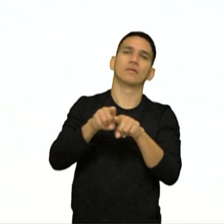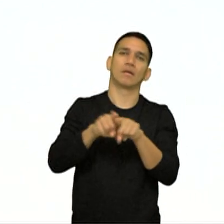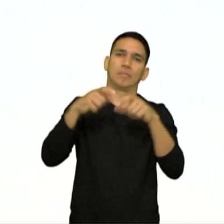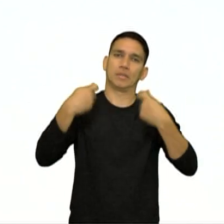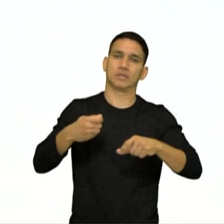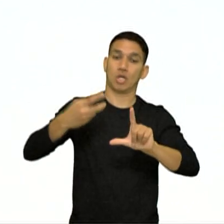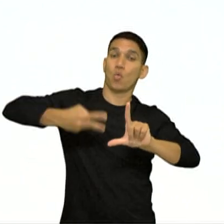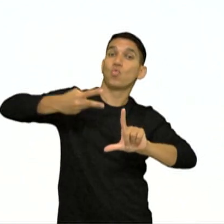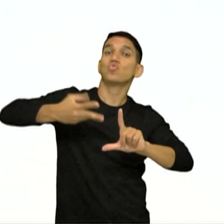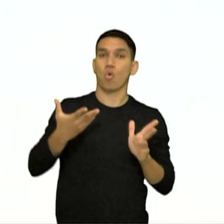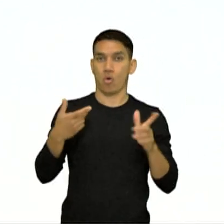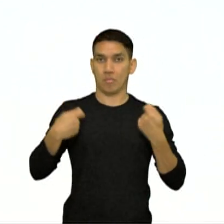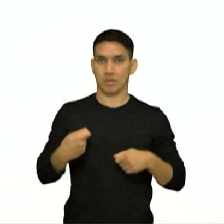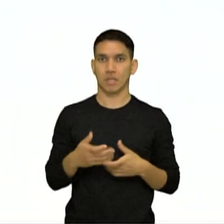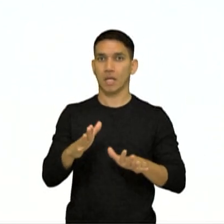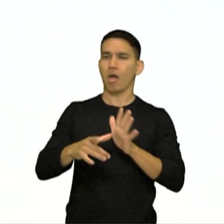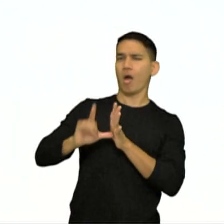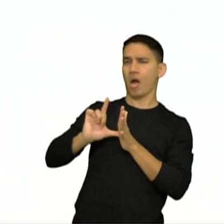Agora,